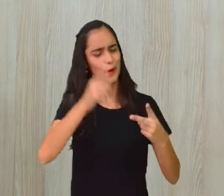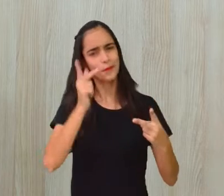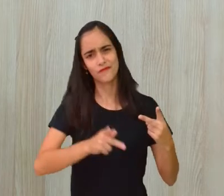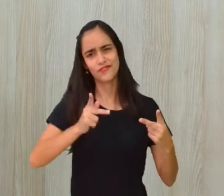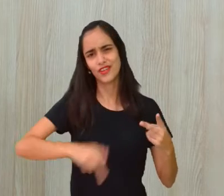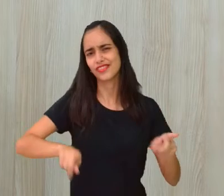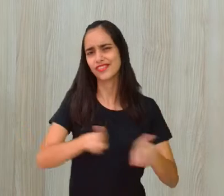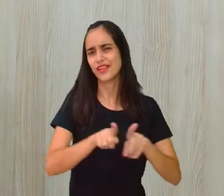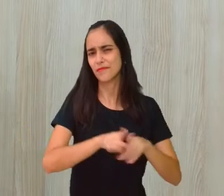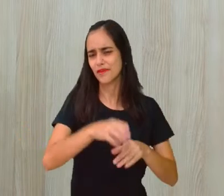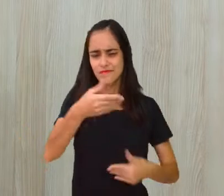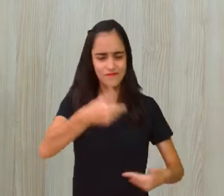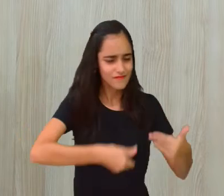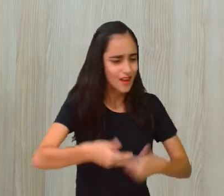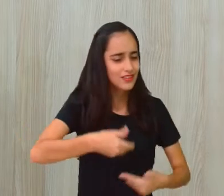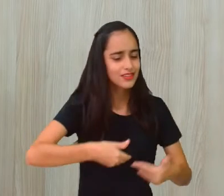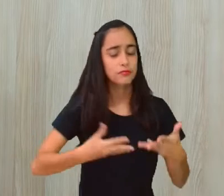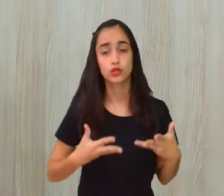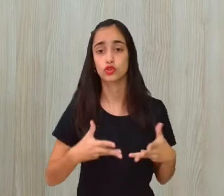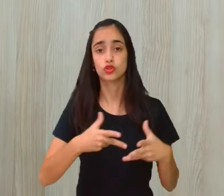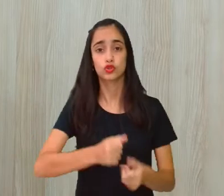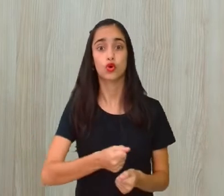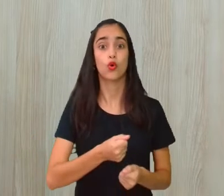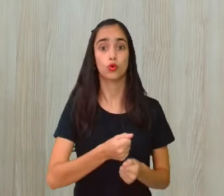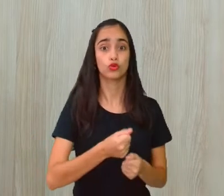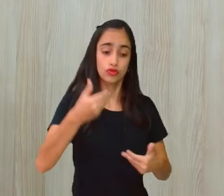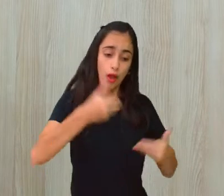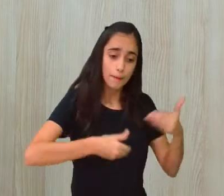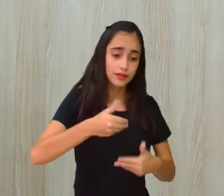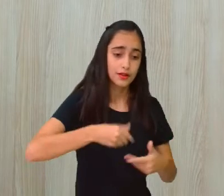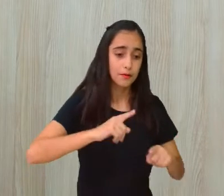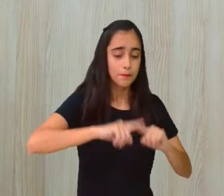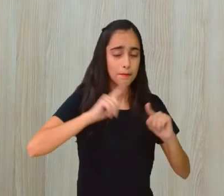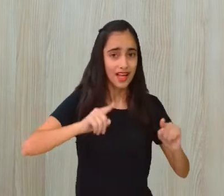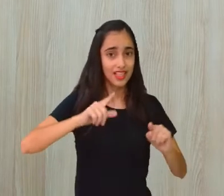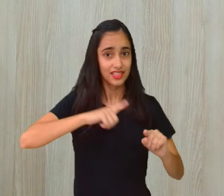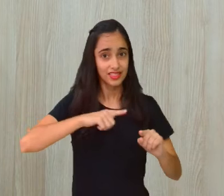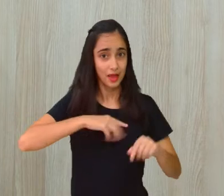aqui envolvidos. Esses são os que falaram alguma coisa, mas tem mais gente